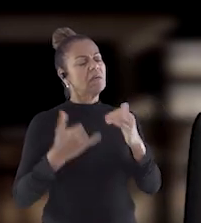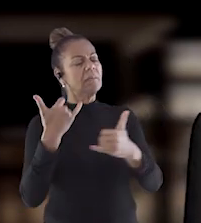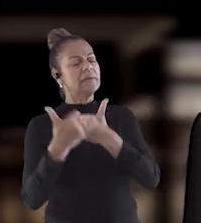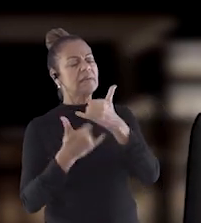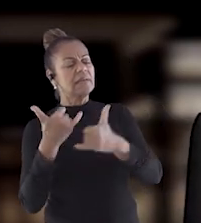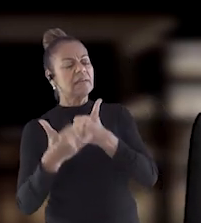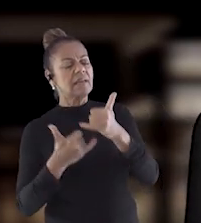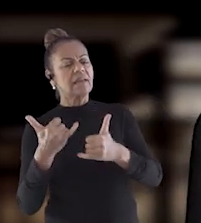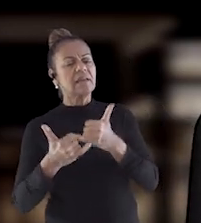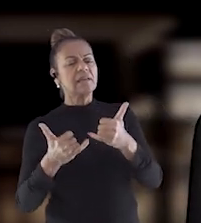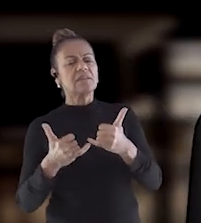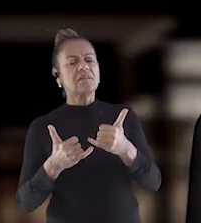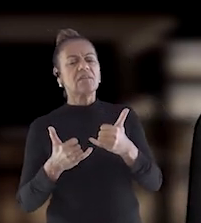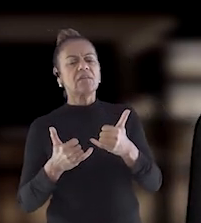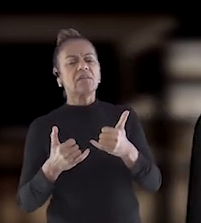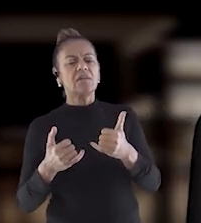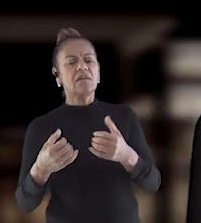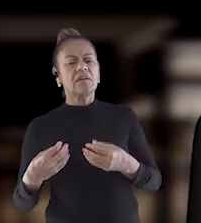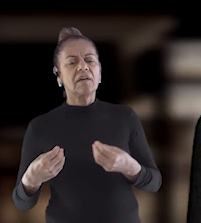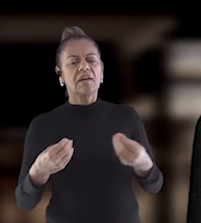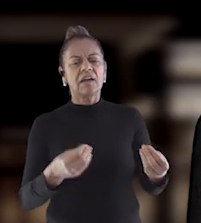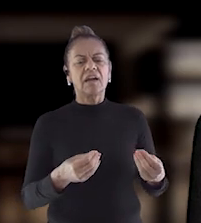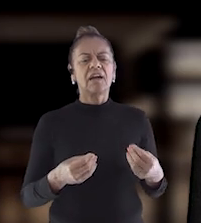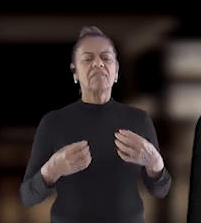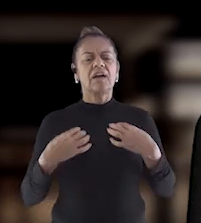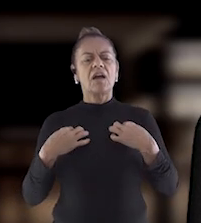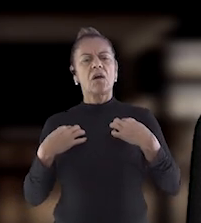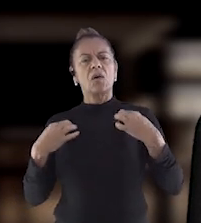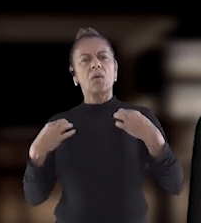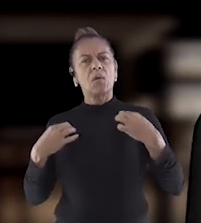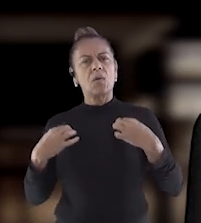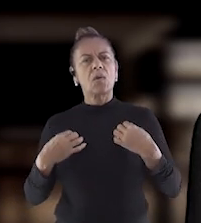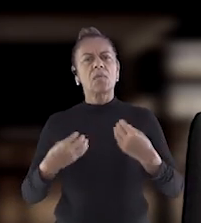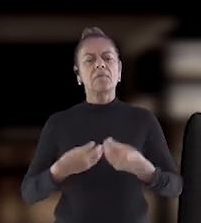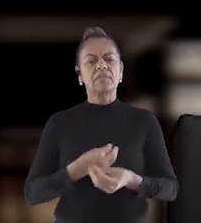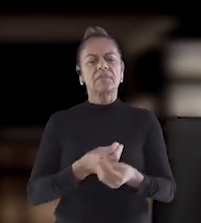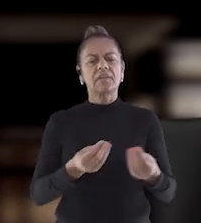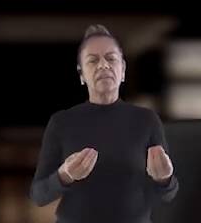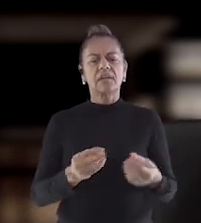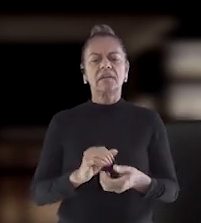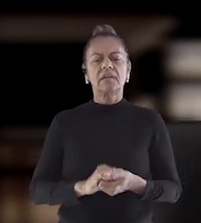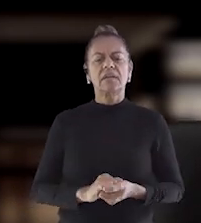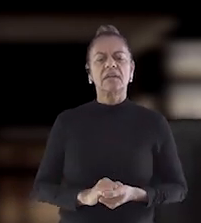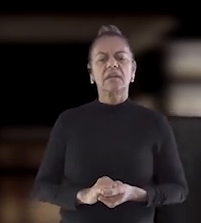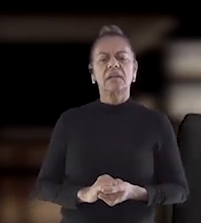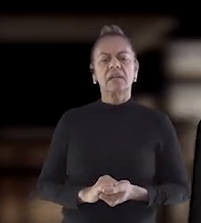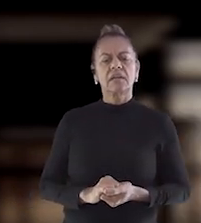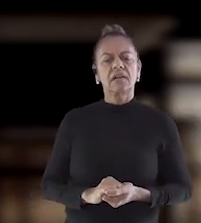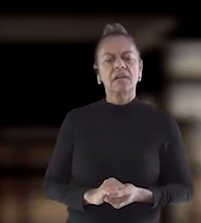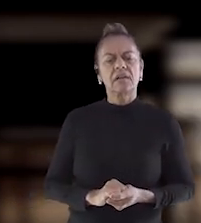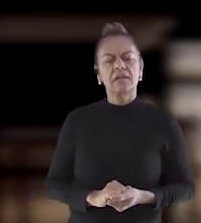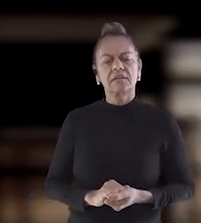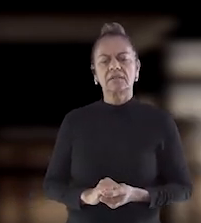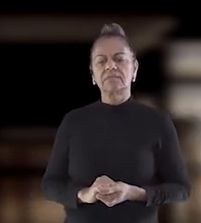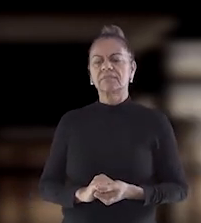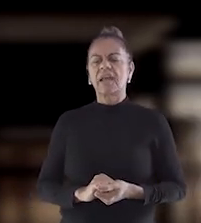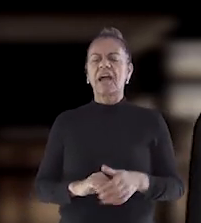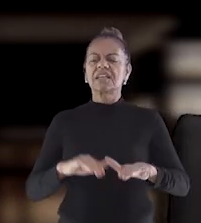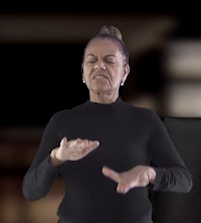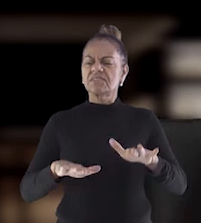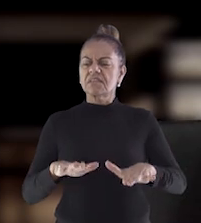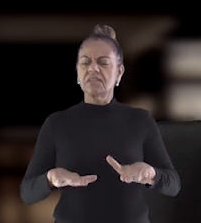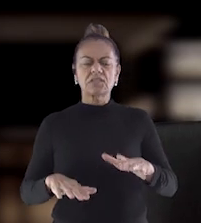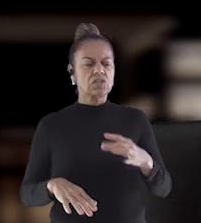na época, a gente não tinha nenhuma. E às vezes as pessoas pegavam e falavam assim, dona Maria, eu tenho uns brinquedos